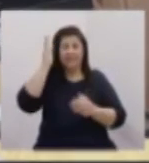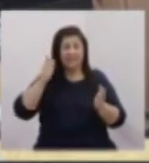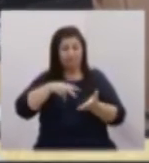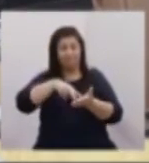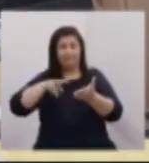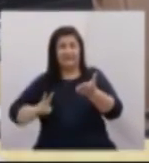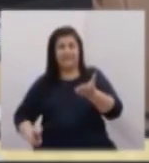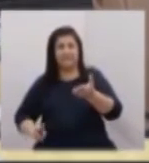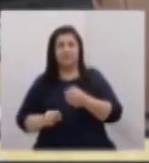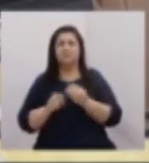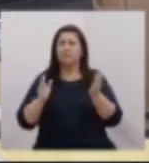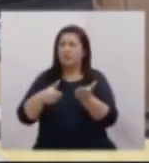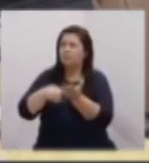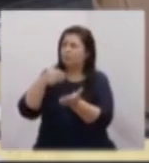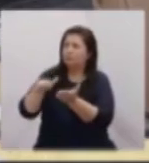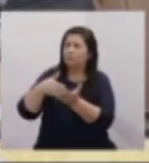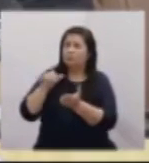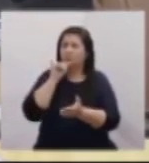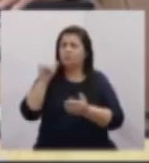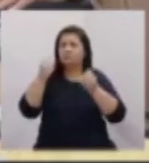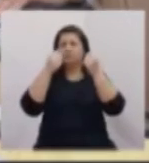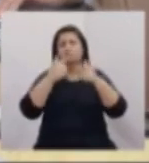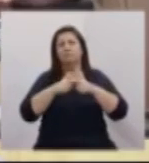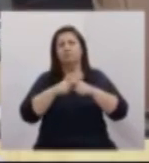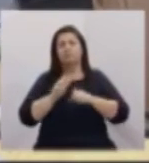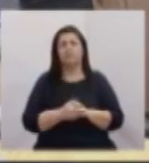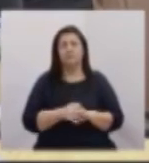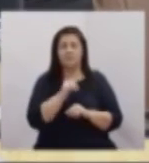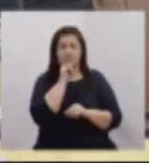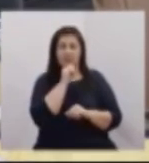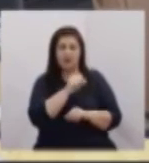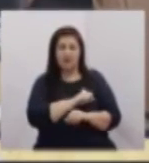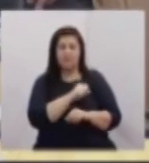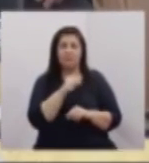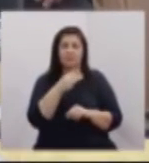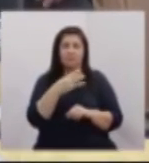já enviou vários ofícios relatando o problema, como o de número 471, de